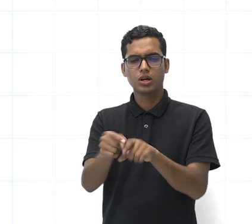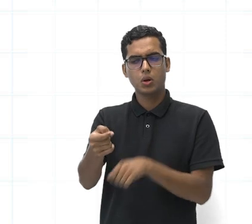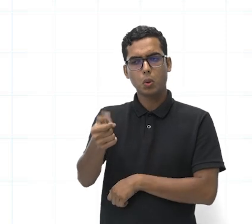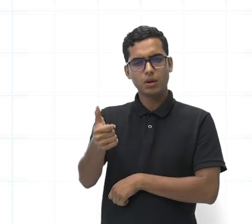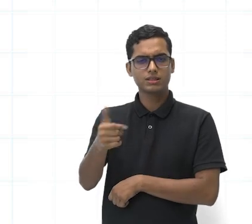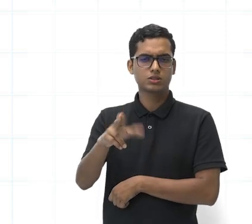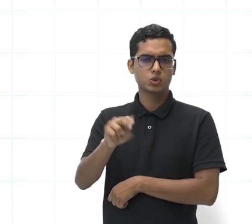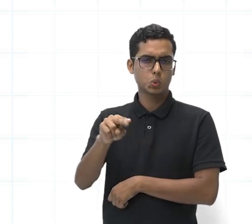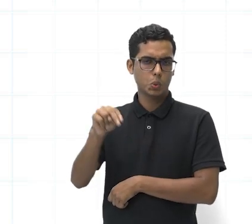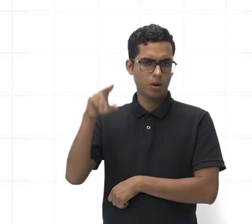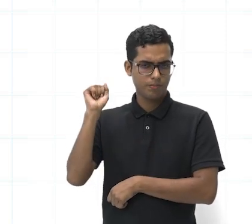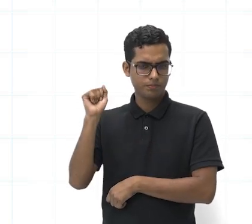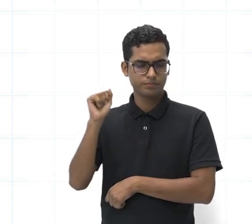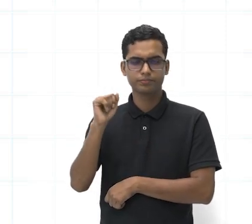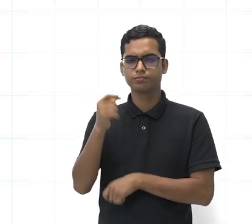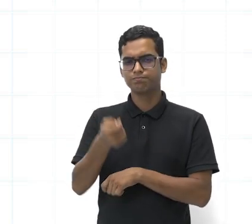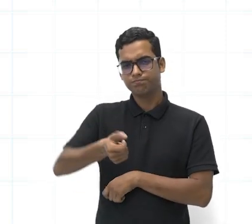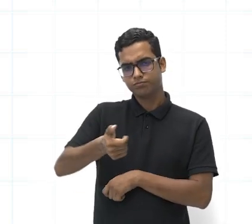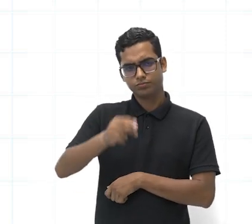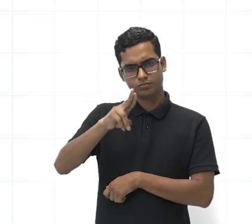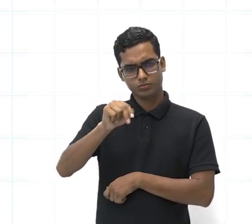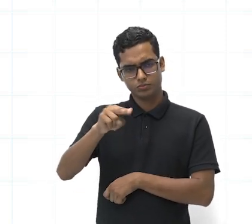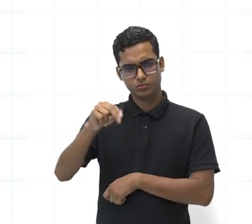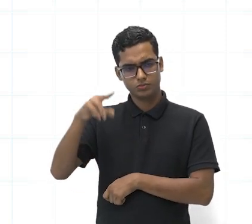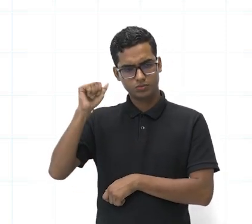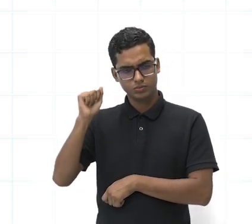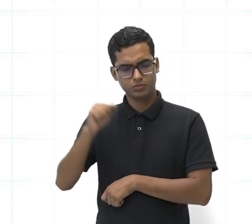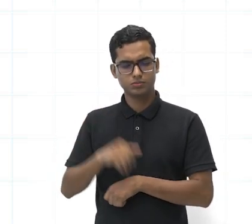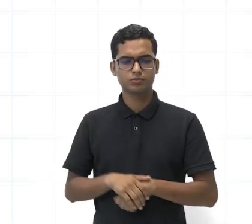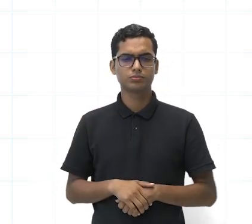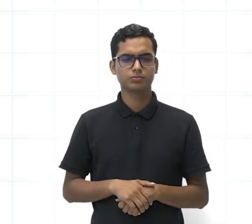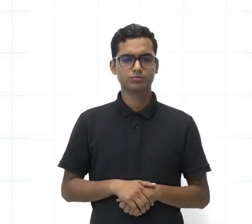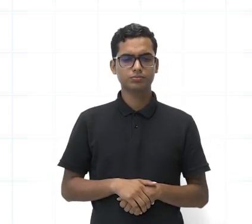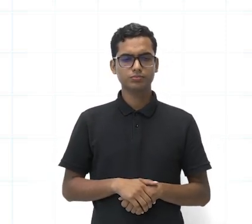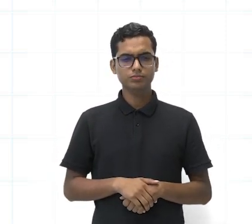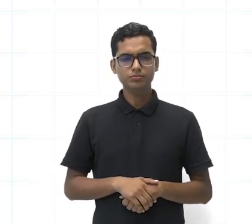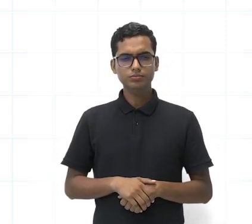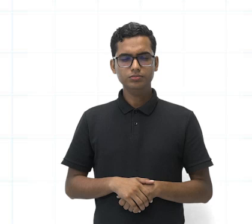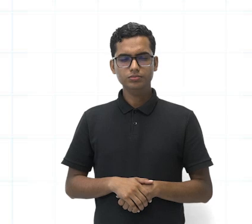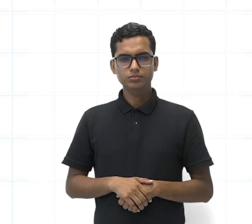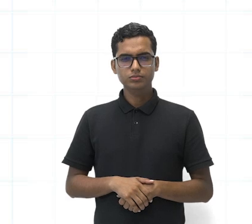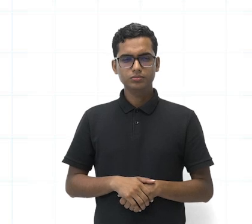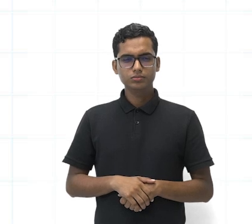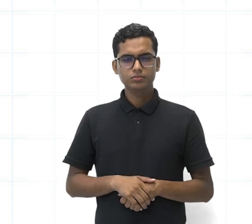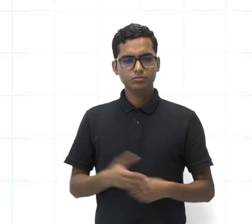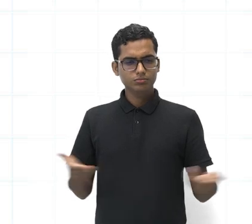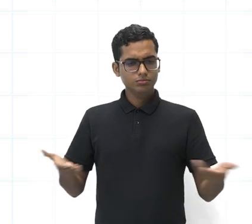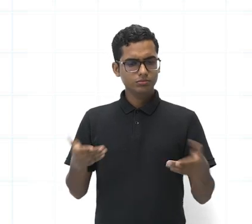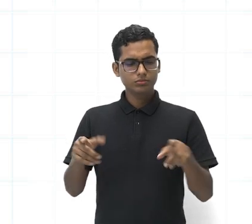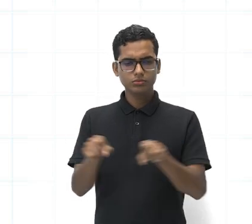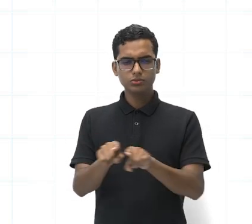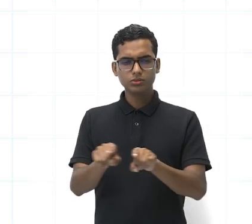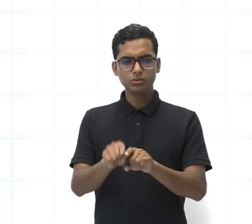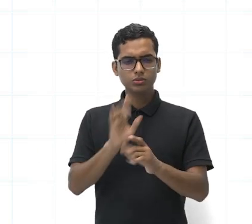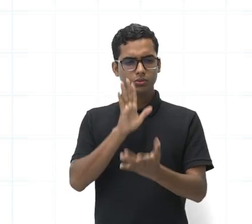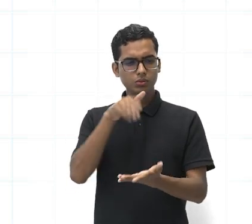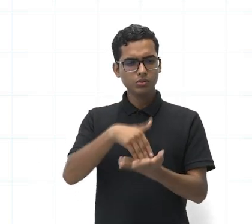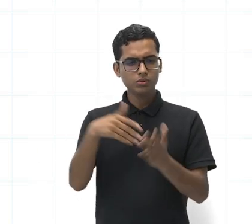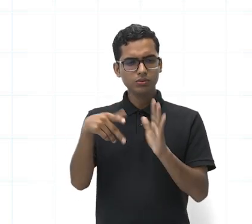never, quase nunca. Very rarely, muito raramente, tá? Então, quase nunca acontece. E aí eu tenho por